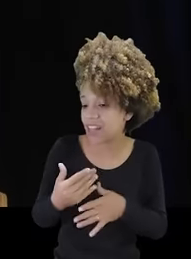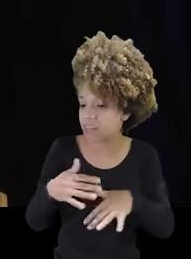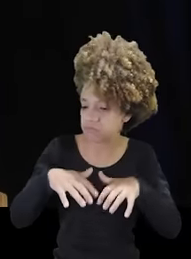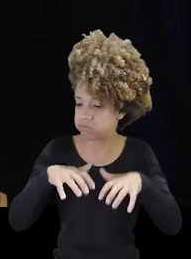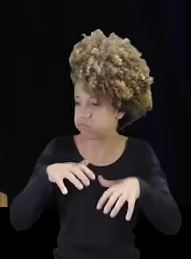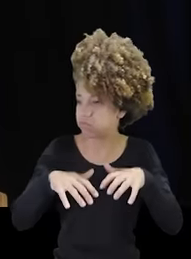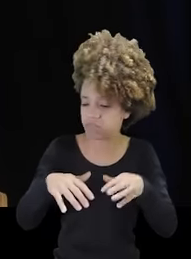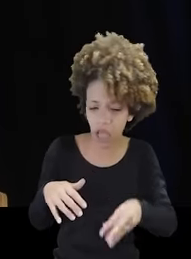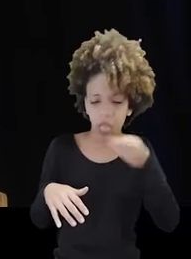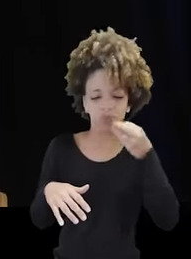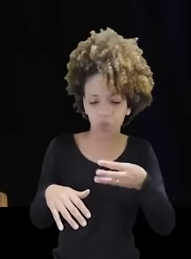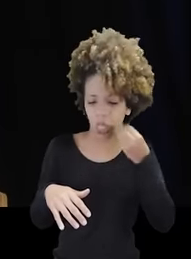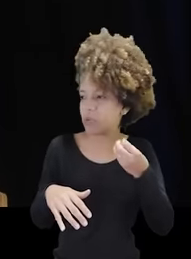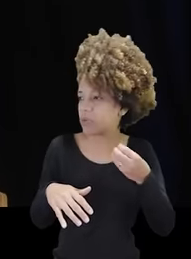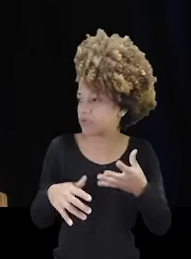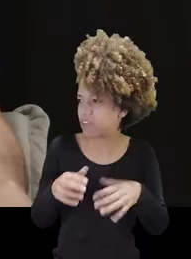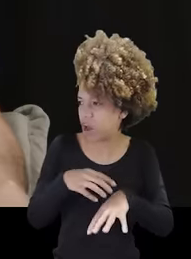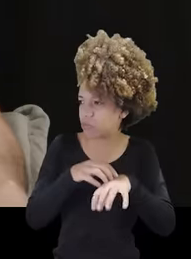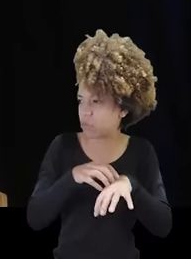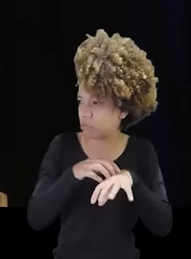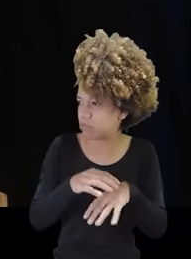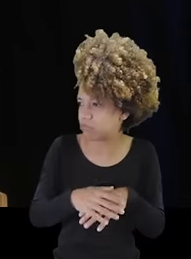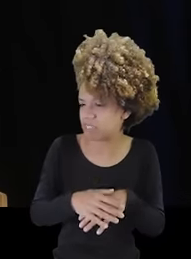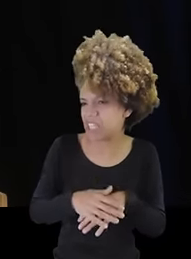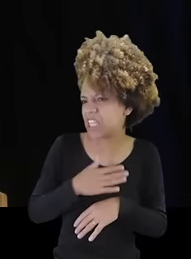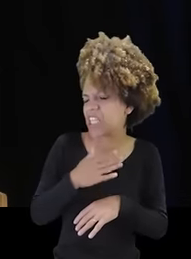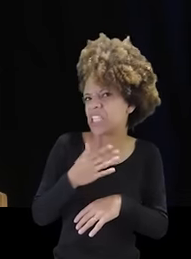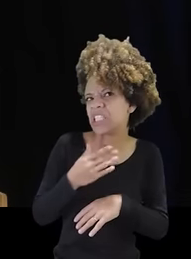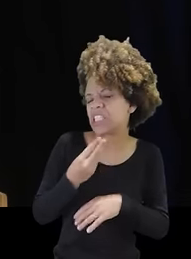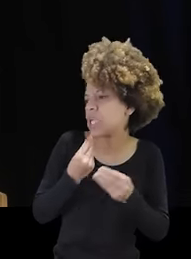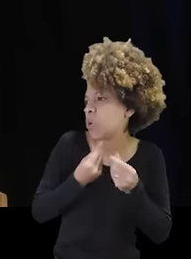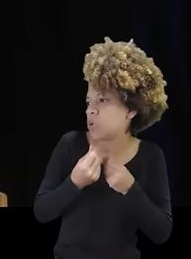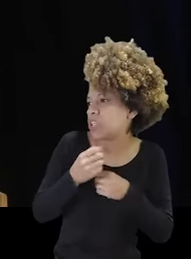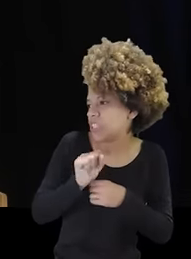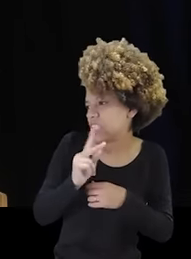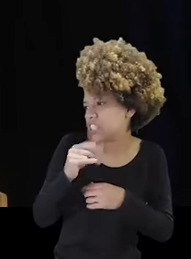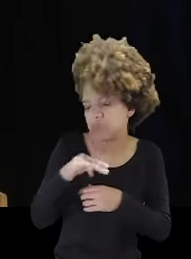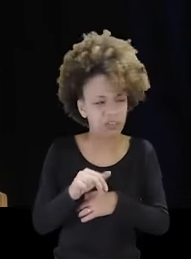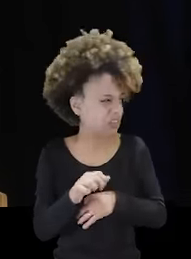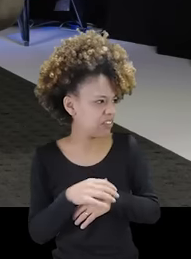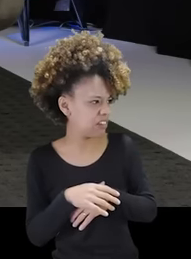fresco Ele ainda tá se mexendo aí o pessoal come eu comentei gostar de mim tem gotas